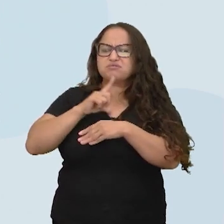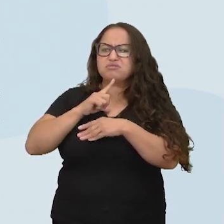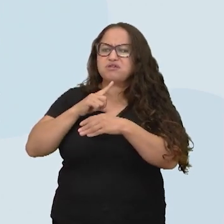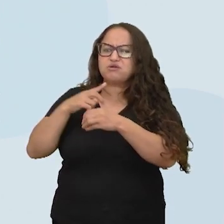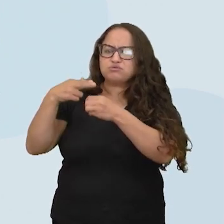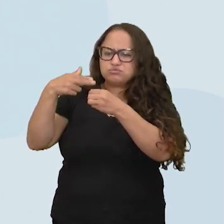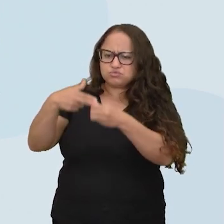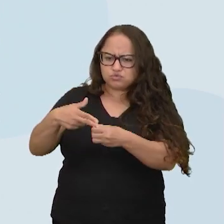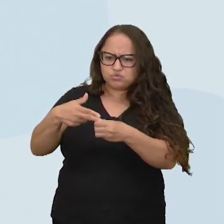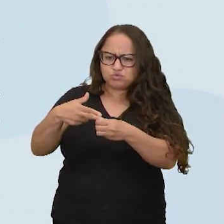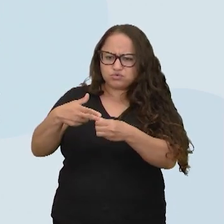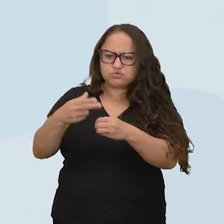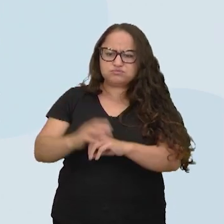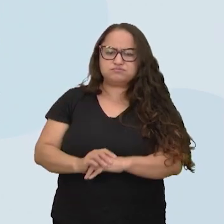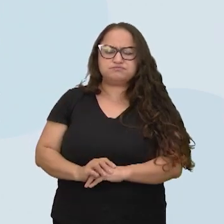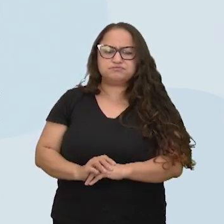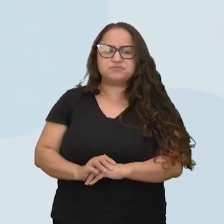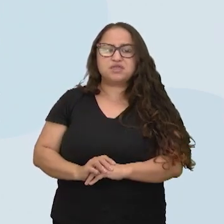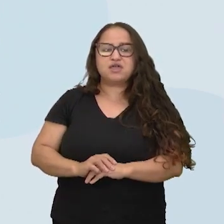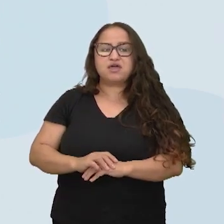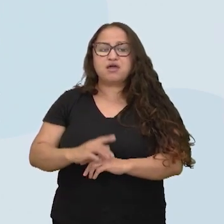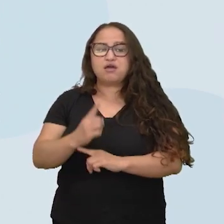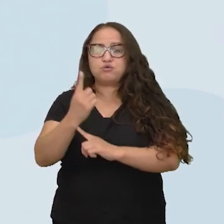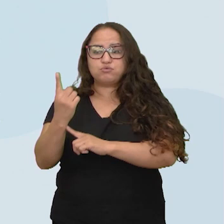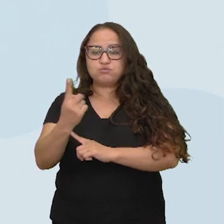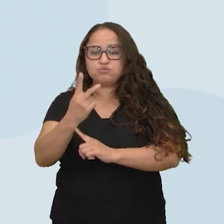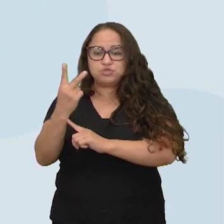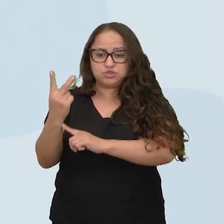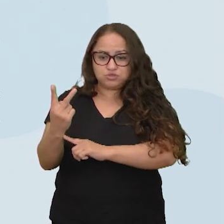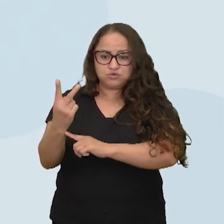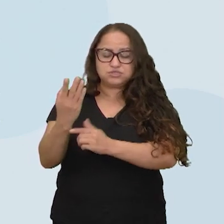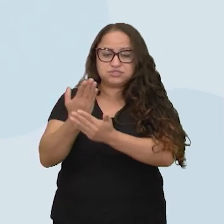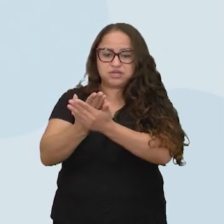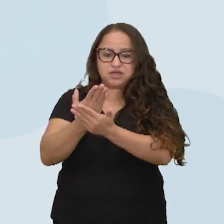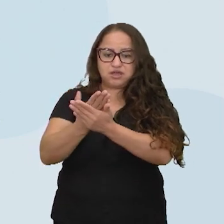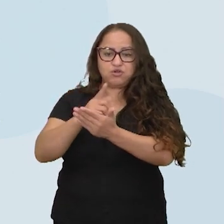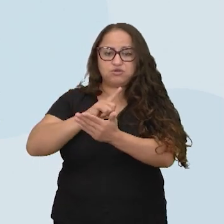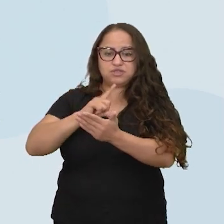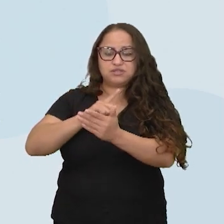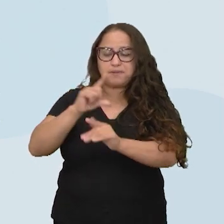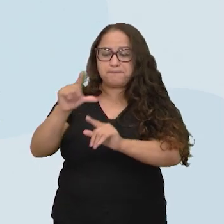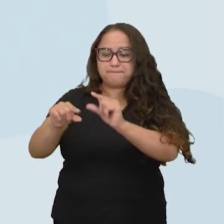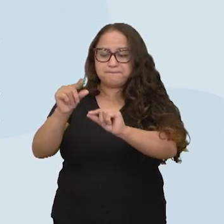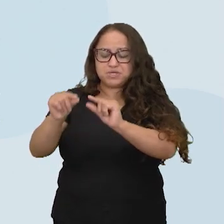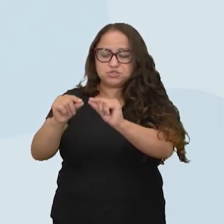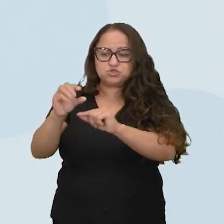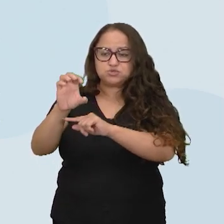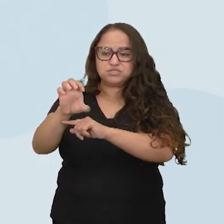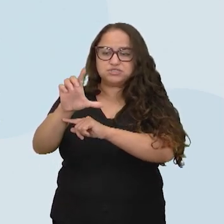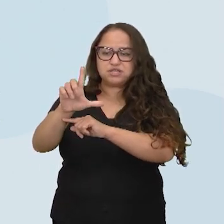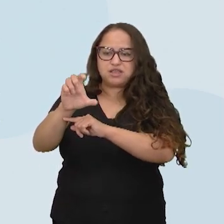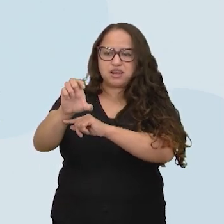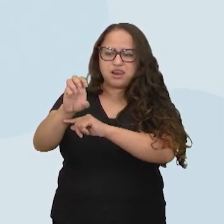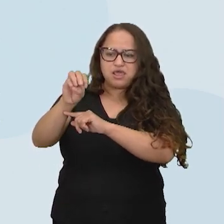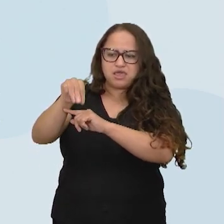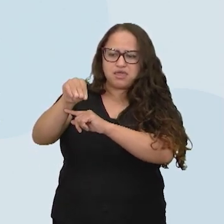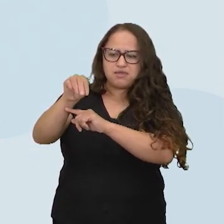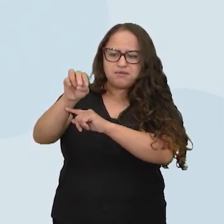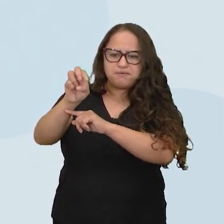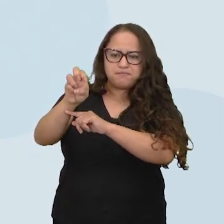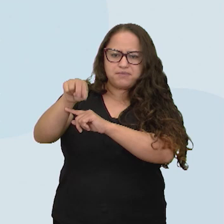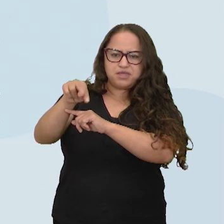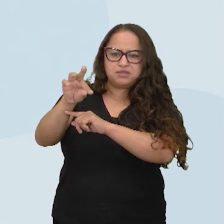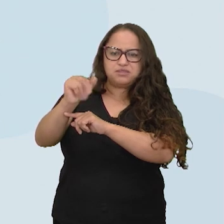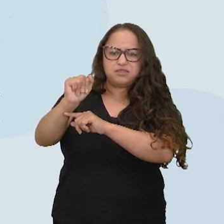Tá lá. Aulas 1 e 2, estabilidade nuclear, as partículas elementares e suas interações. Tá lá o objetivo de